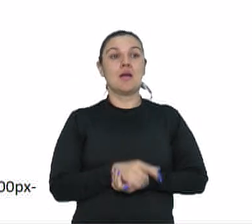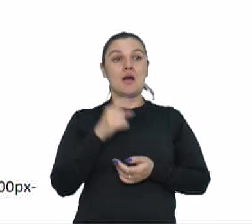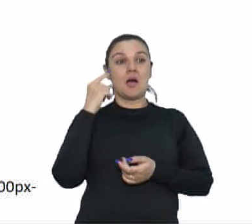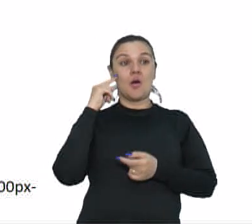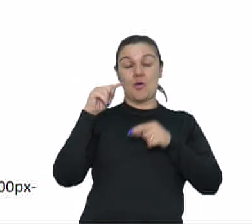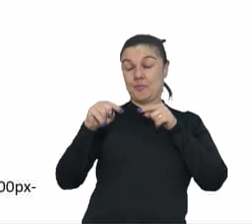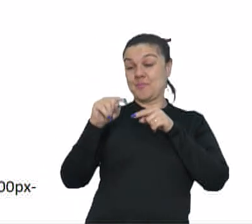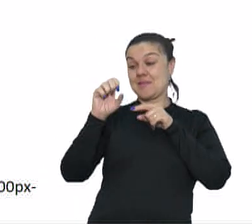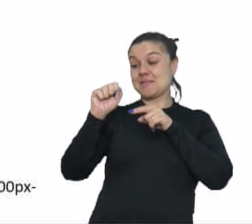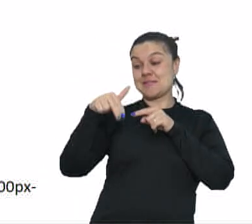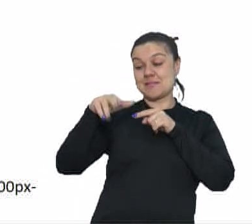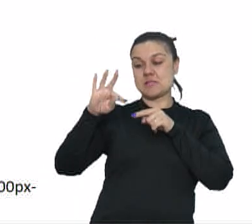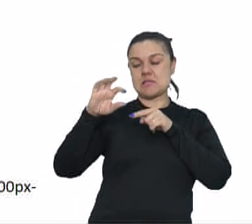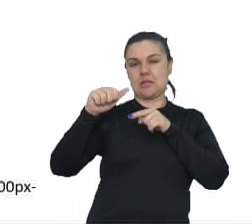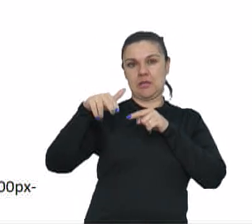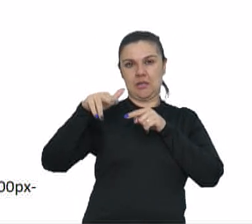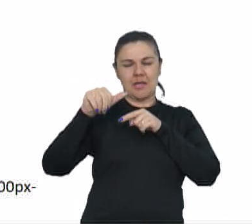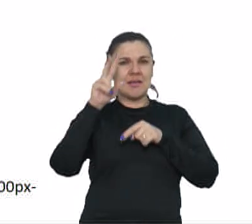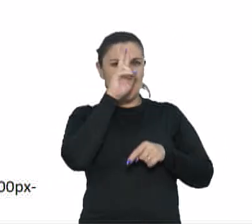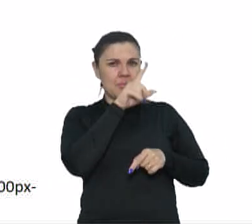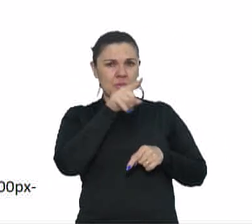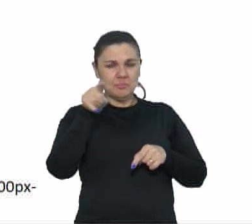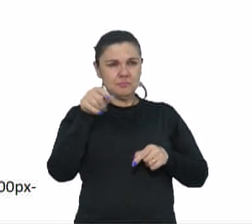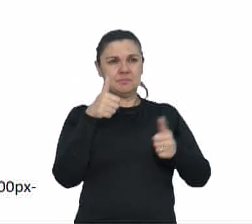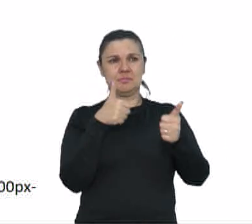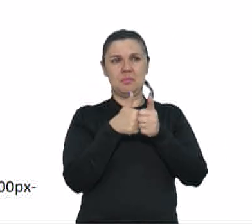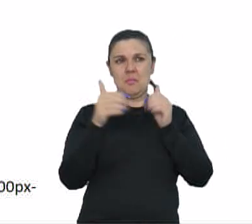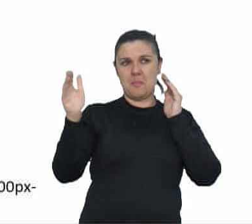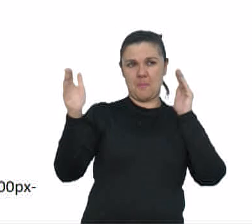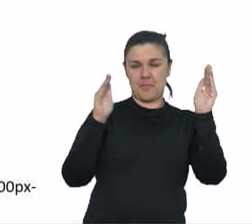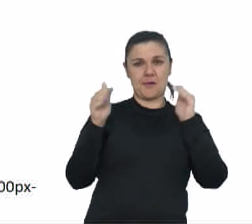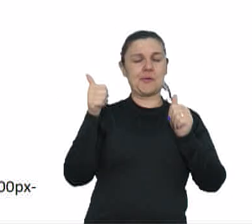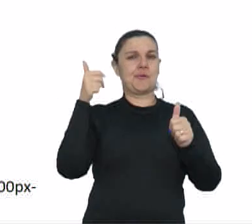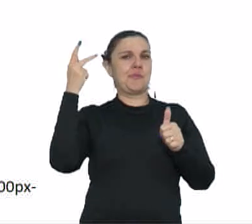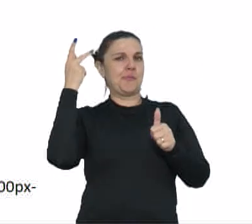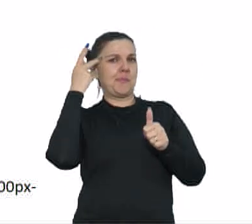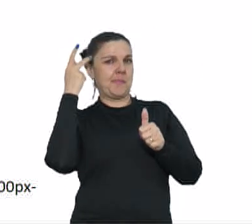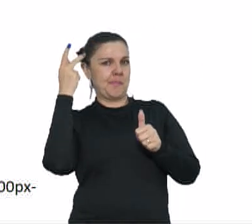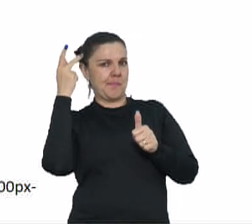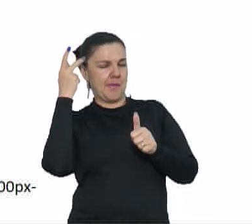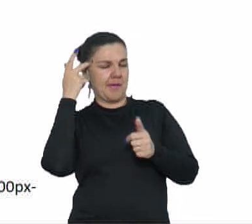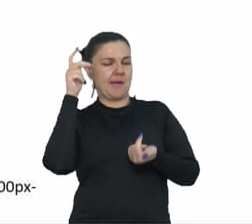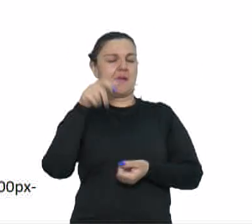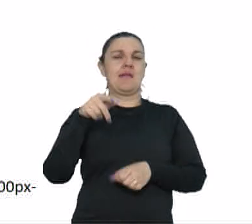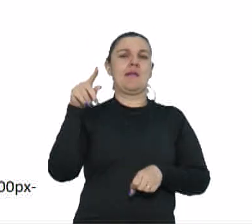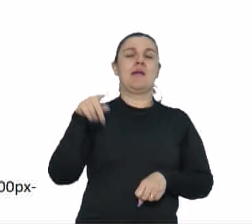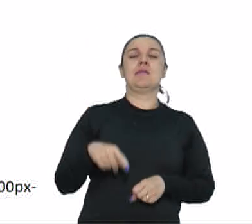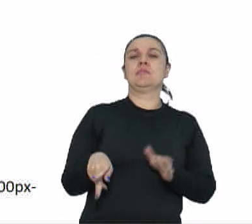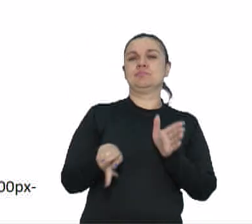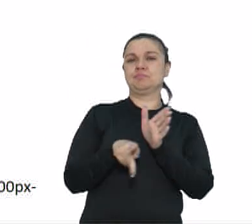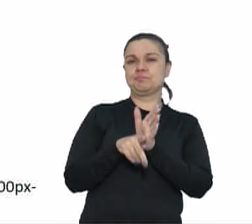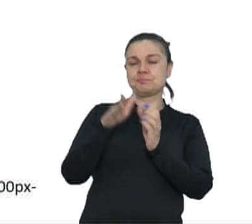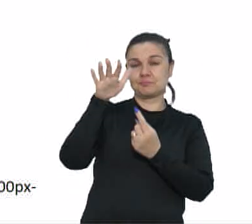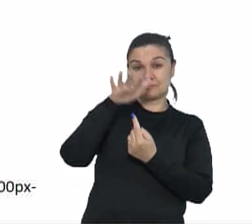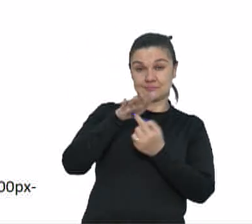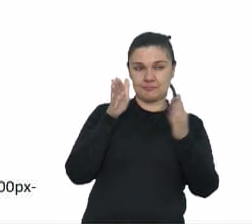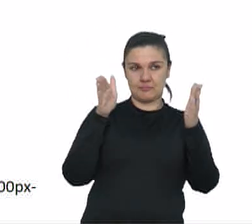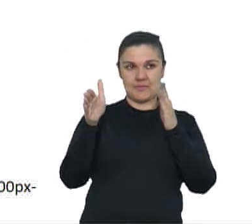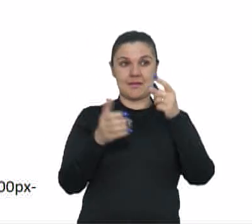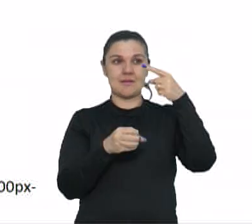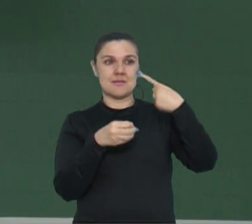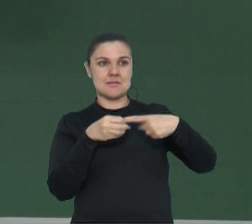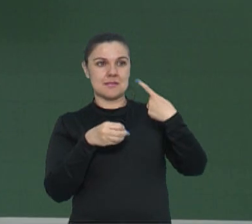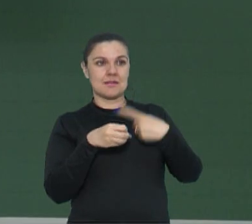Caverna Santana, naquele parque que eu comentei ali na divisa Paraná-São Paulo, Parque Estadual Turístico do Alto Ribeira, numa cidade chamada